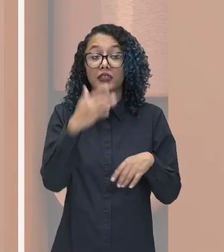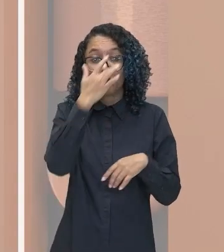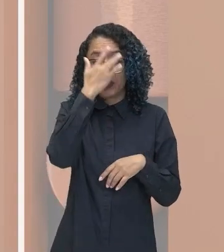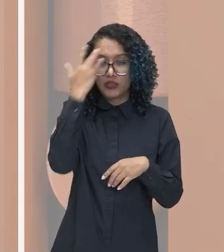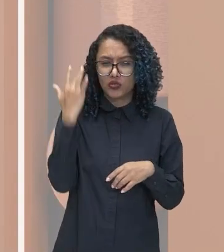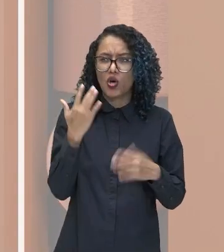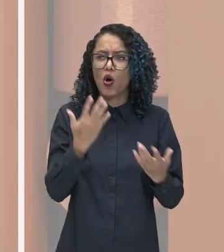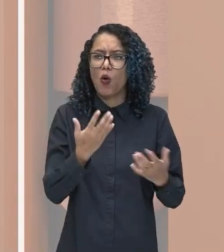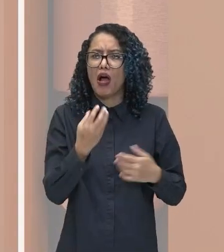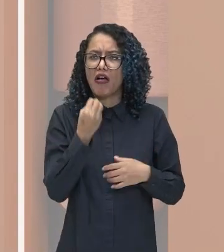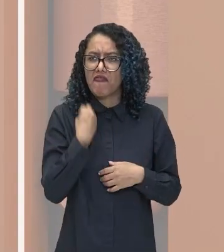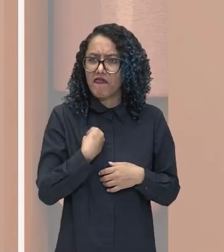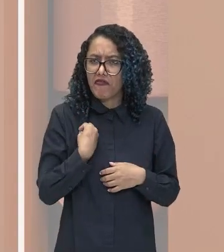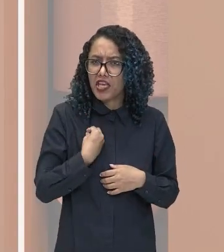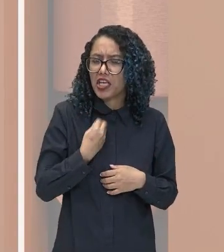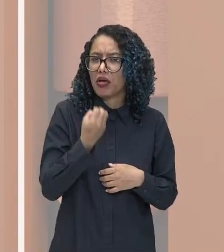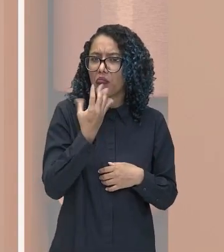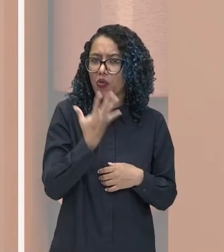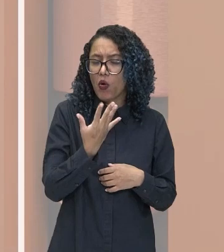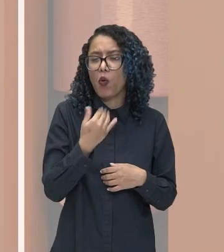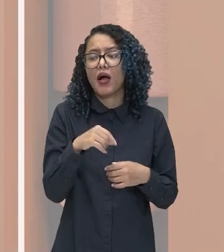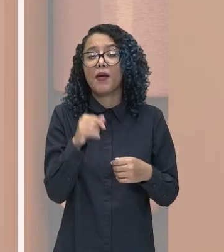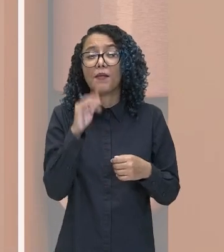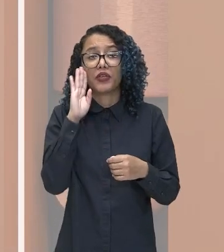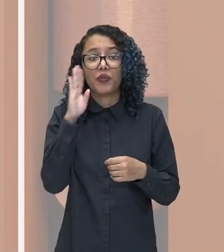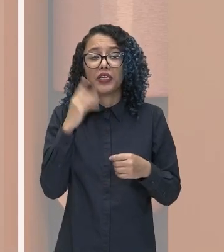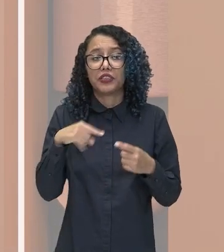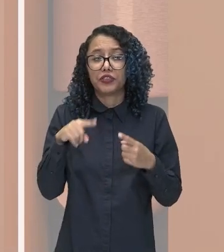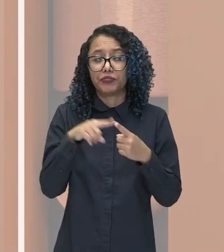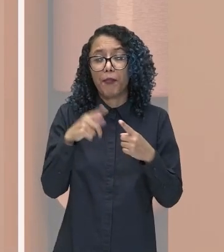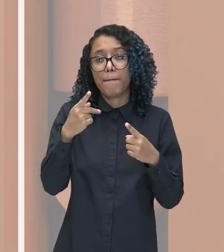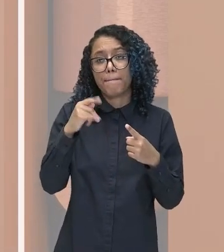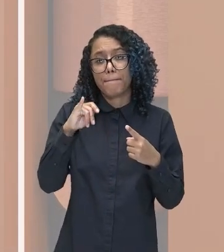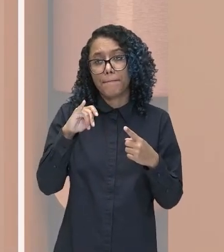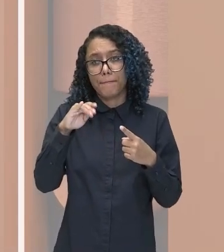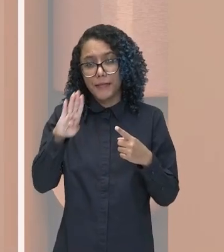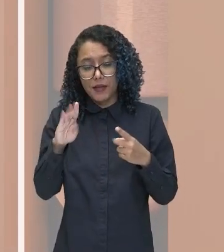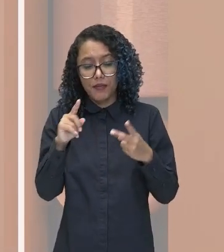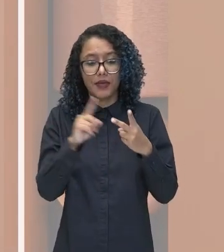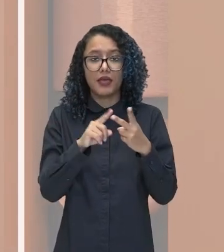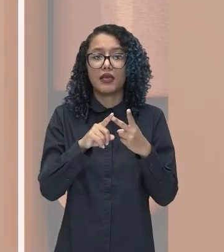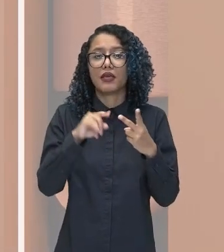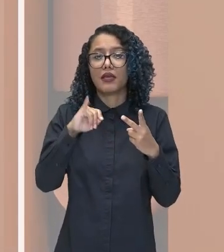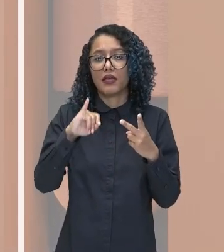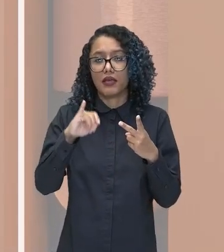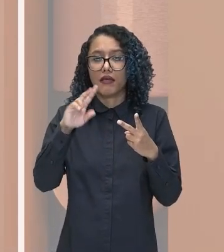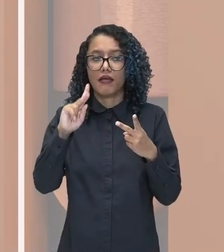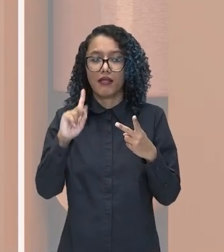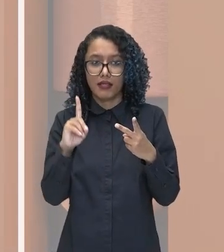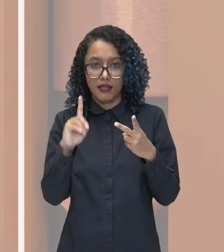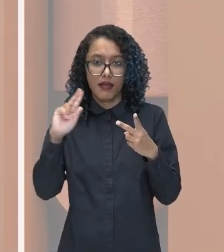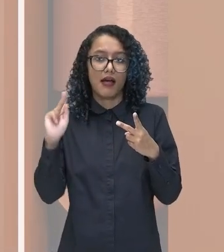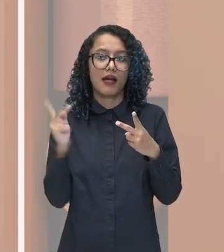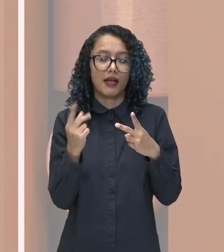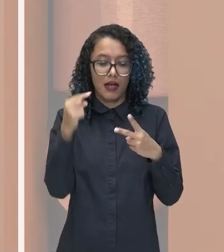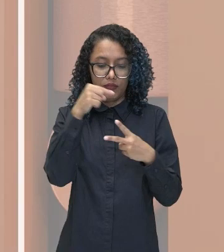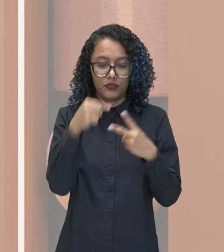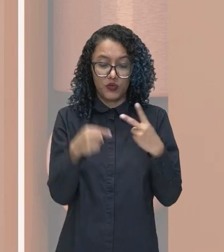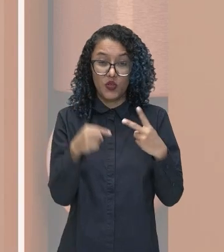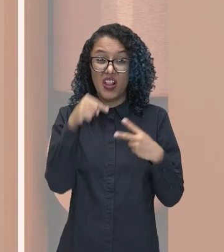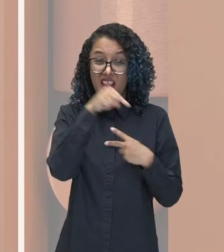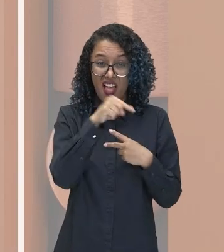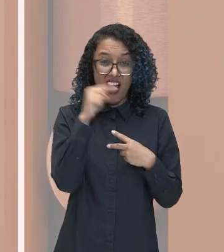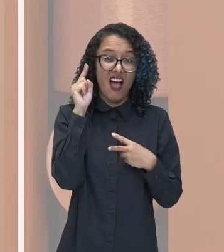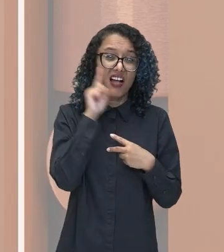tanto a parte do PIB, do Produto Interno Bruto, quanto do IDH, o Índice de Desenvolvimento Humano, nos Estados Unidos